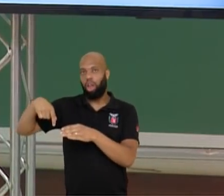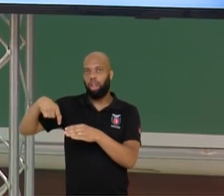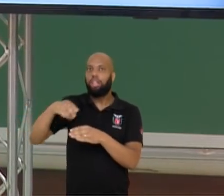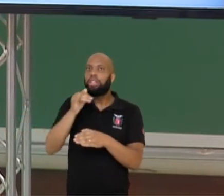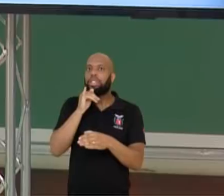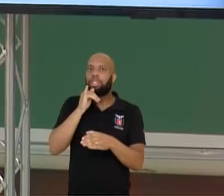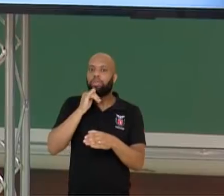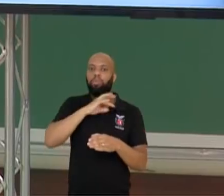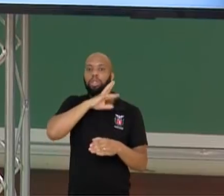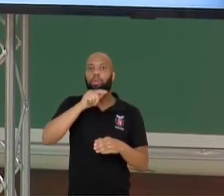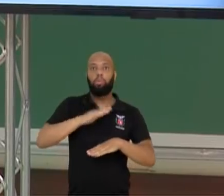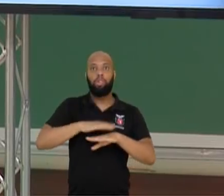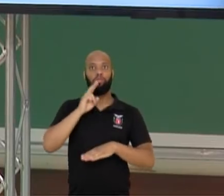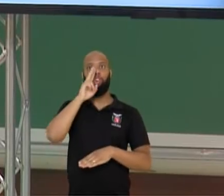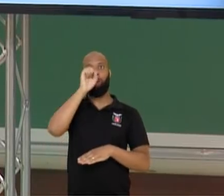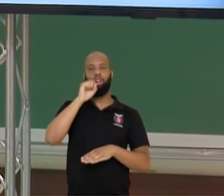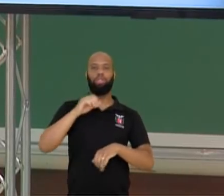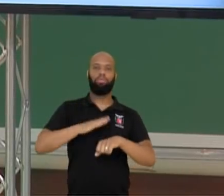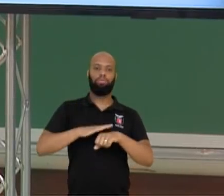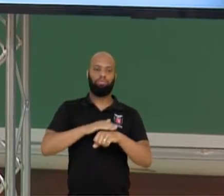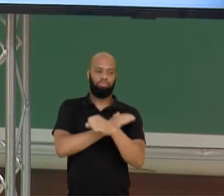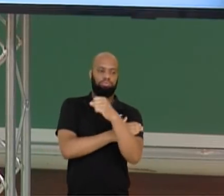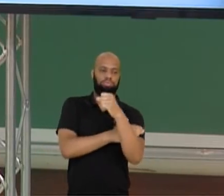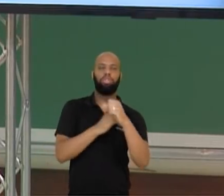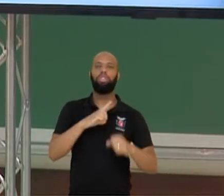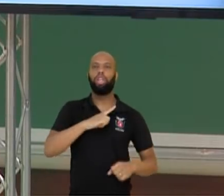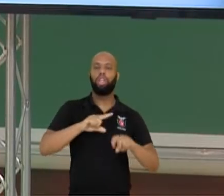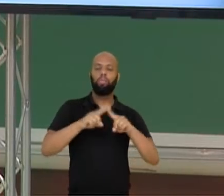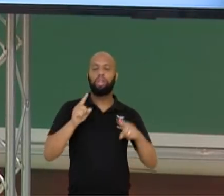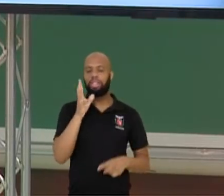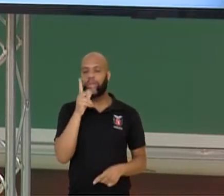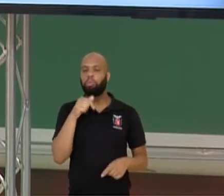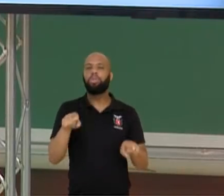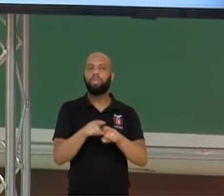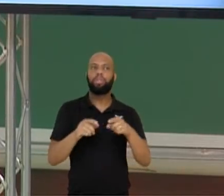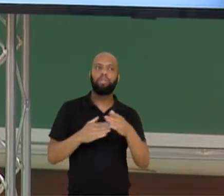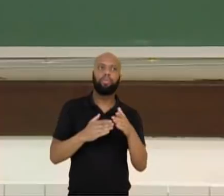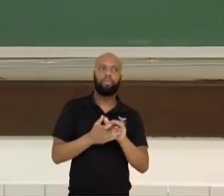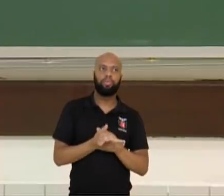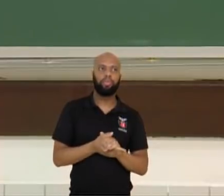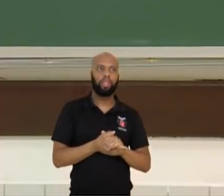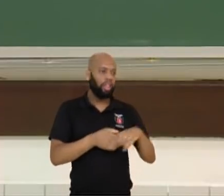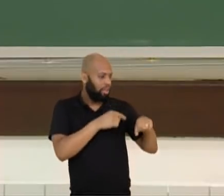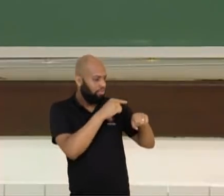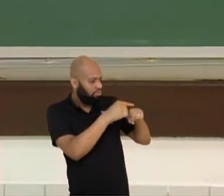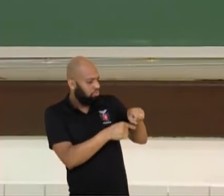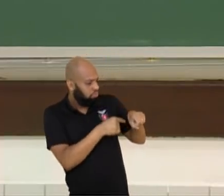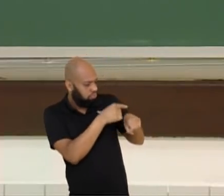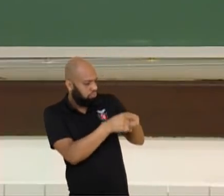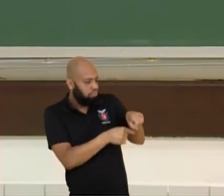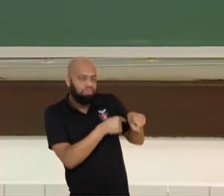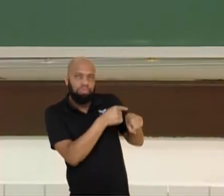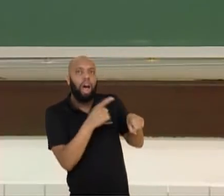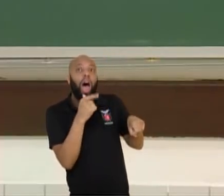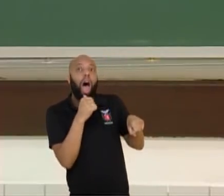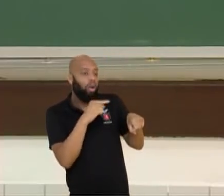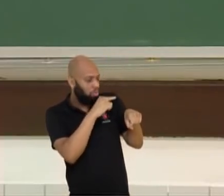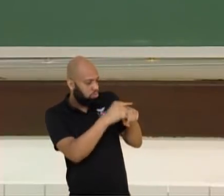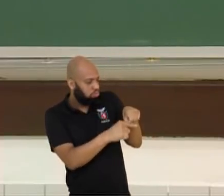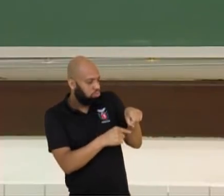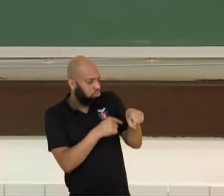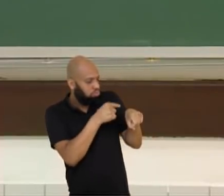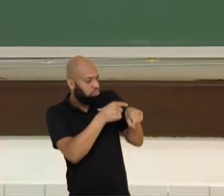animal às vezes é mais forte, mas também é demorada e também é limitada. Roda d'água. Quando começou a utilizar roda d'água, qual